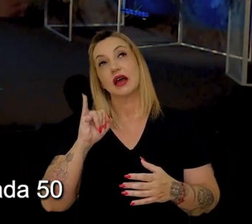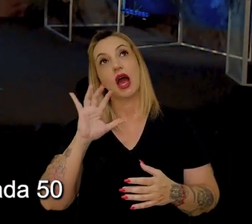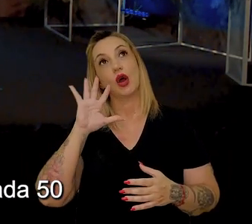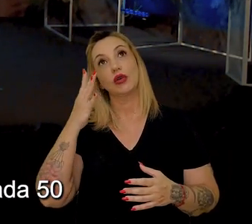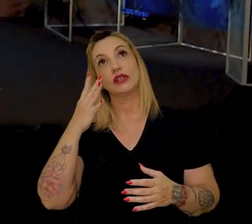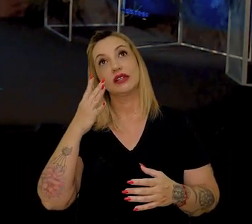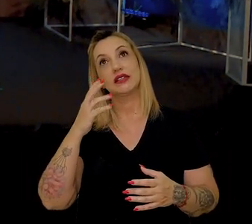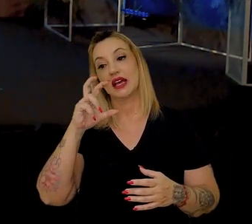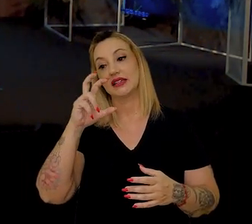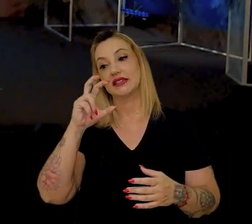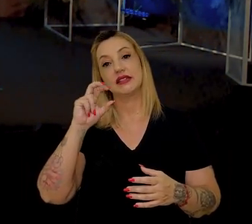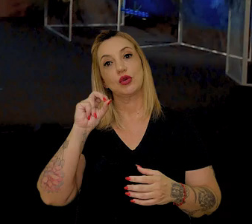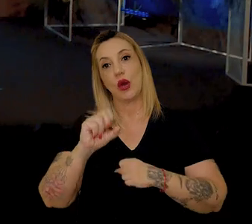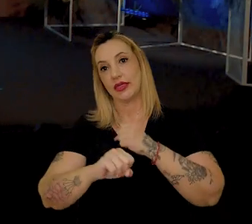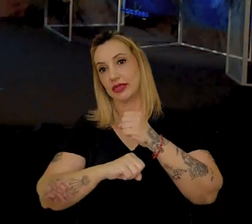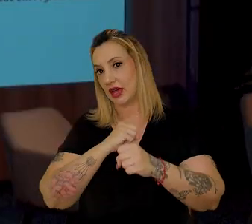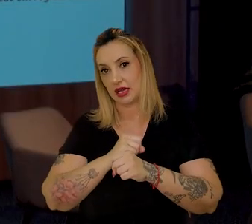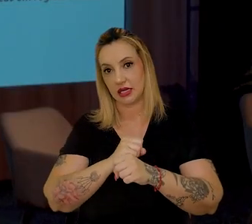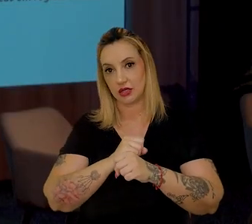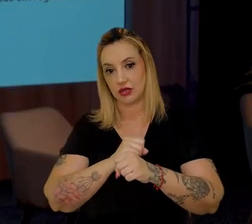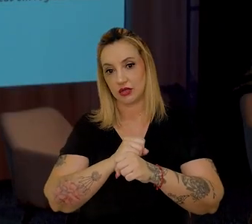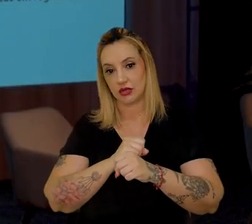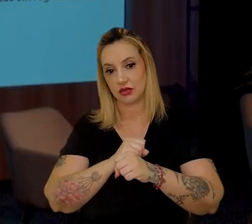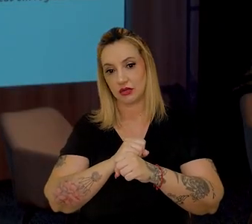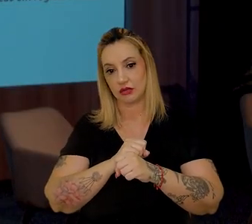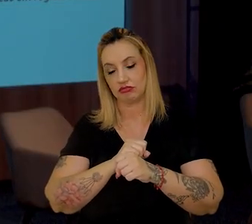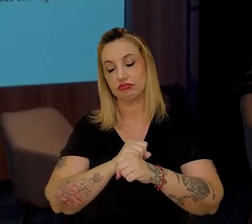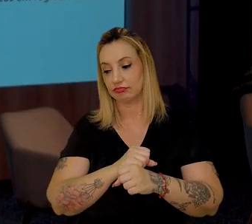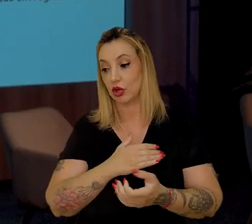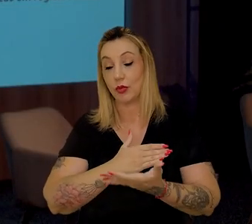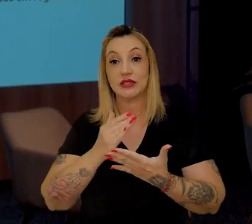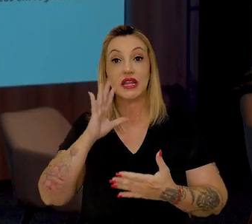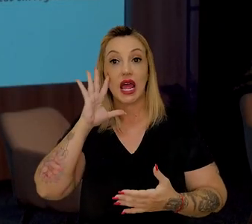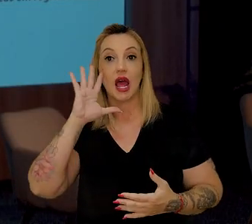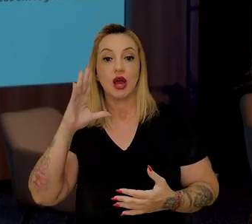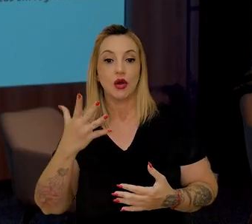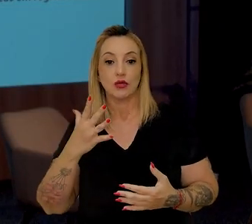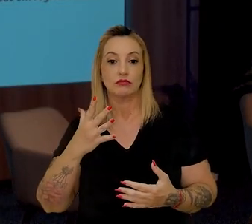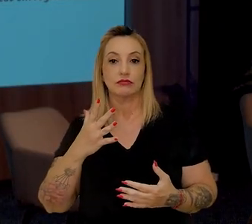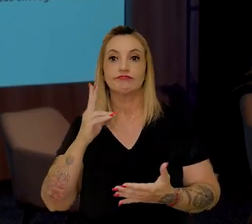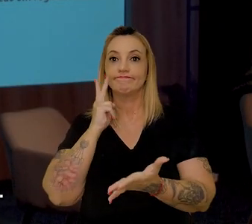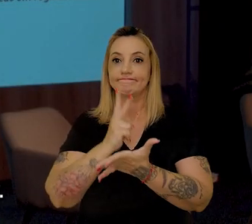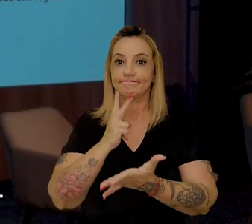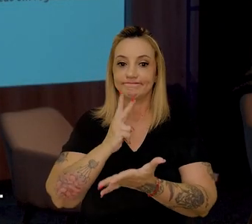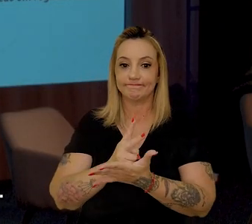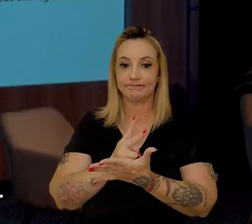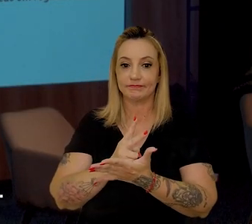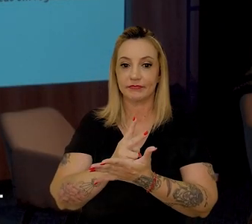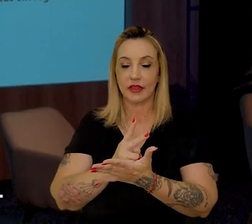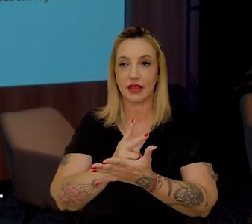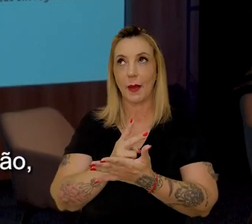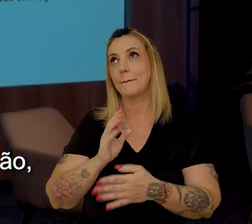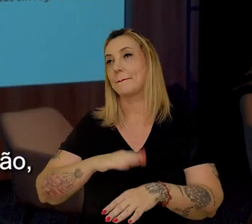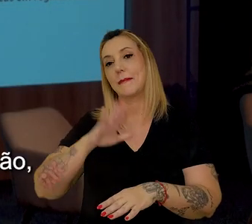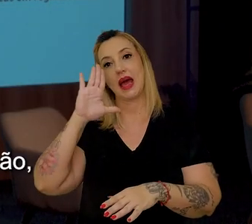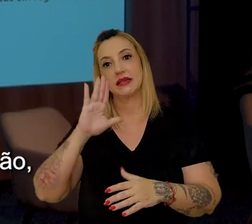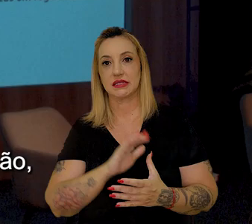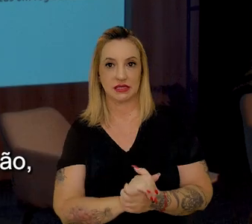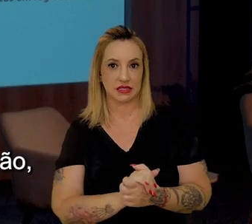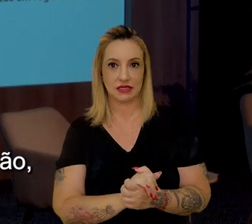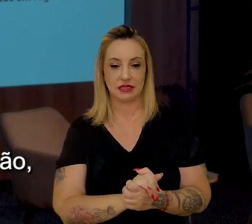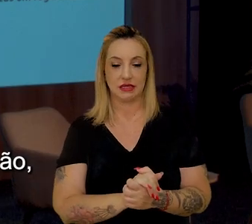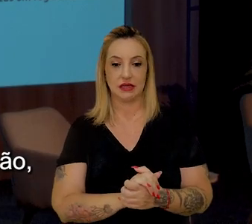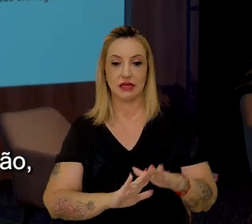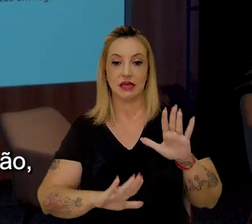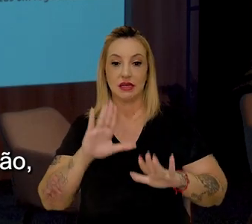cada 50 anos passariam a a acontecer eh com uma frequência muito maior isso tanto paraa